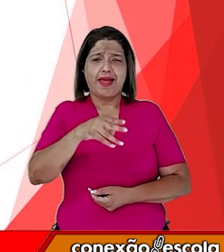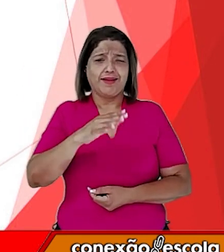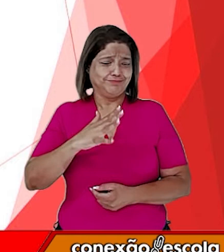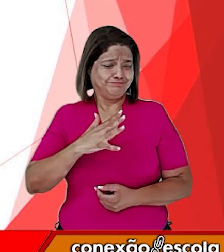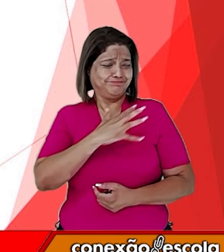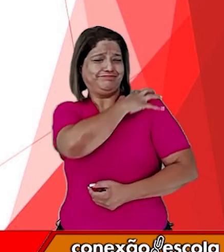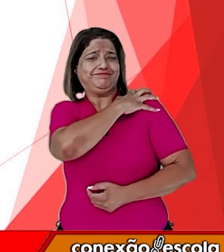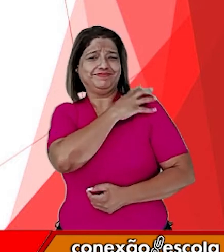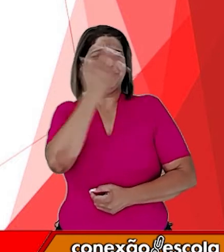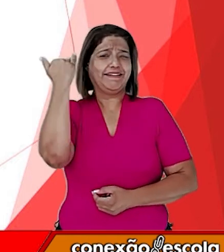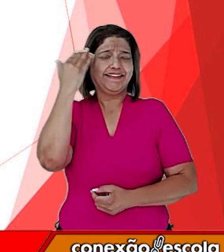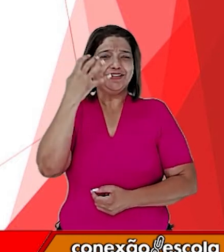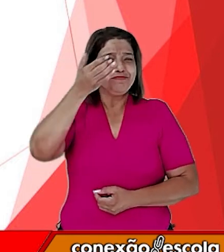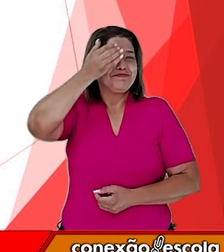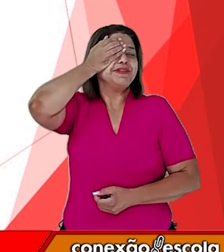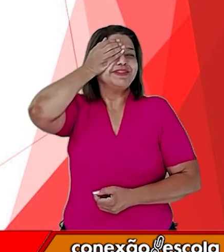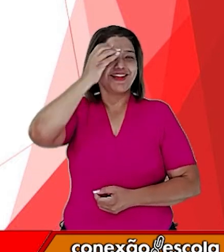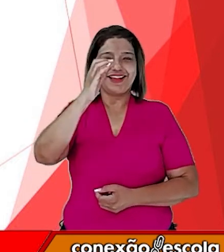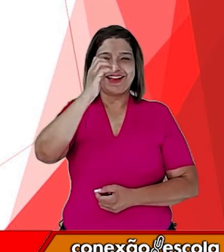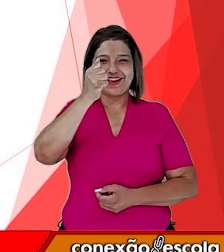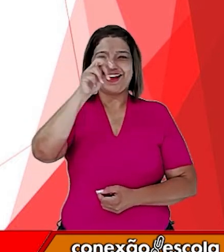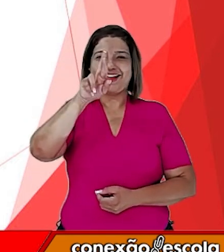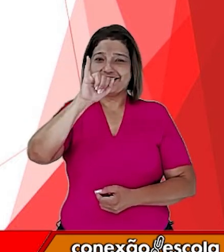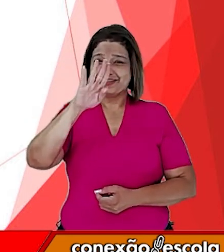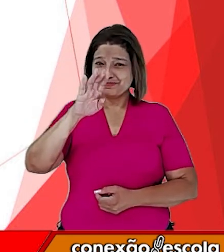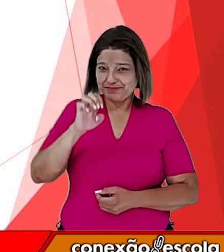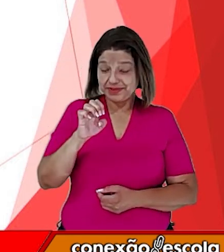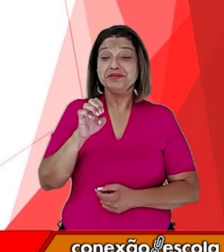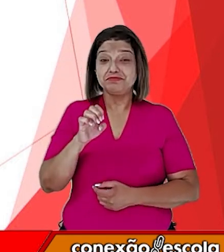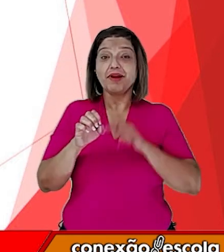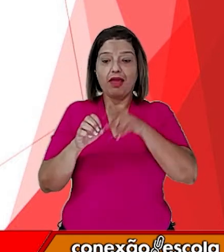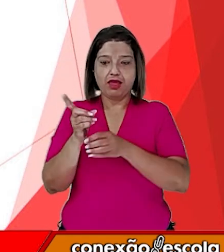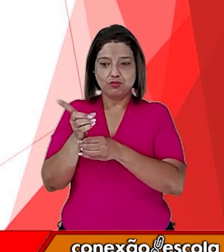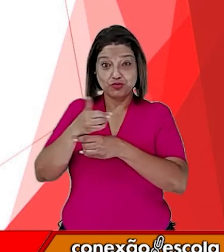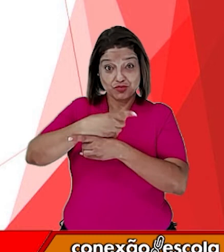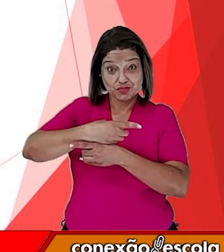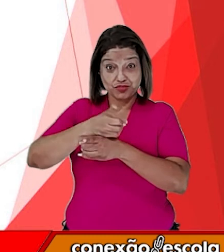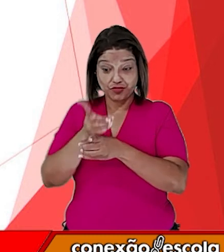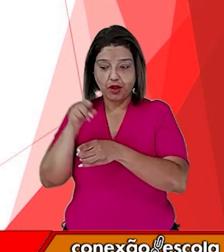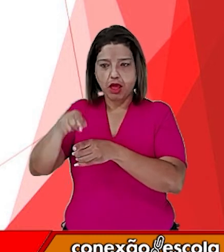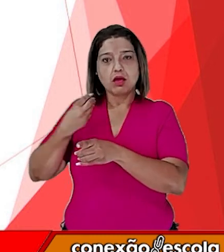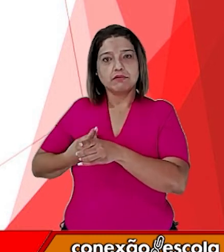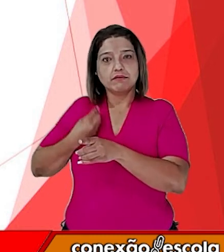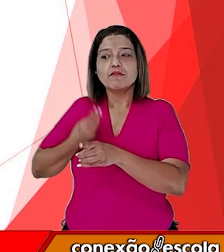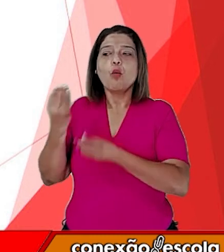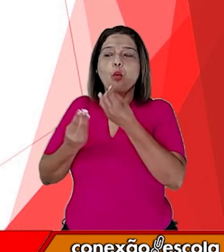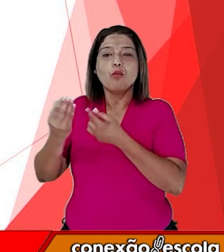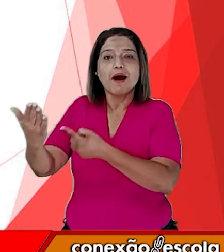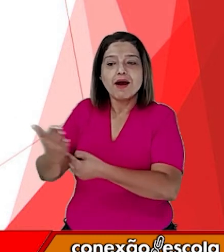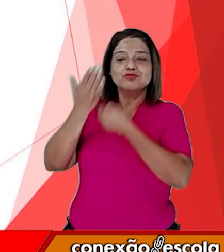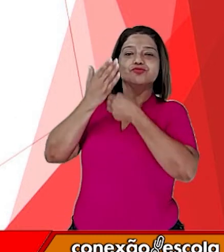Sparrow dos Piratas do Caribe, as bússolas da vida real contam com uma ajudinha